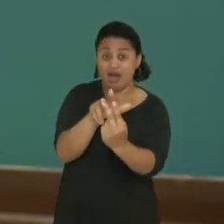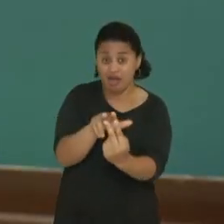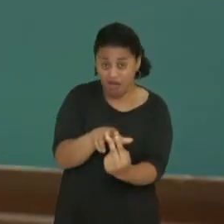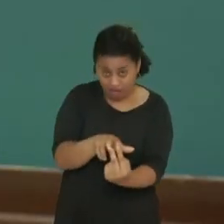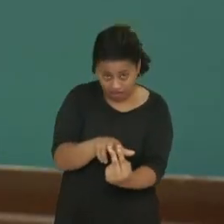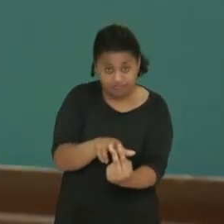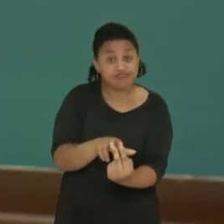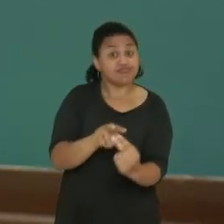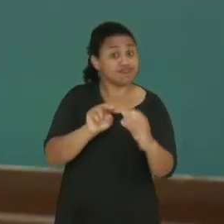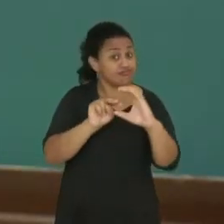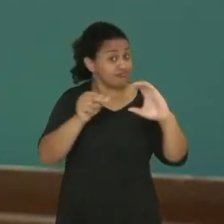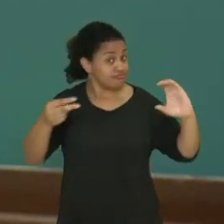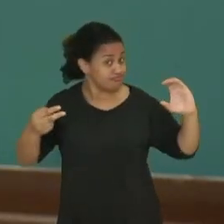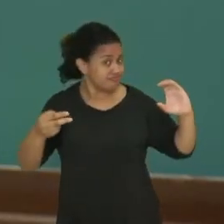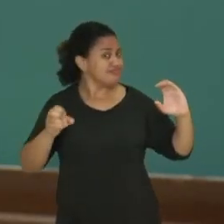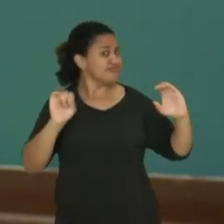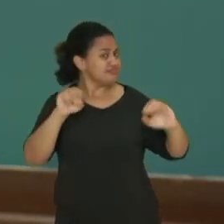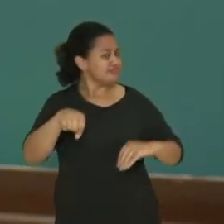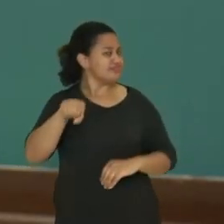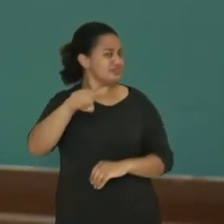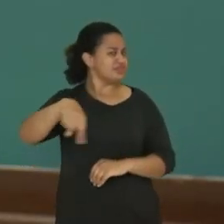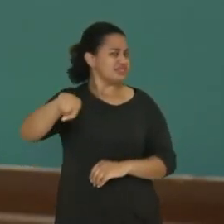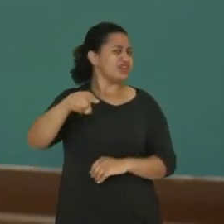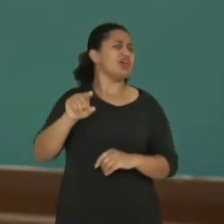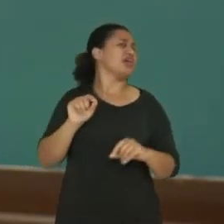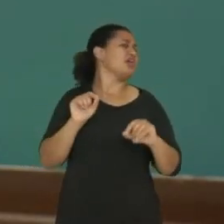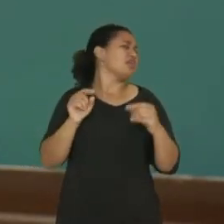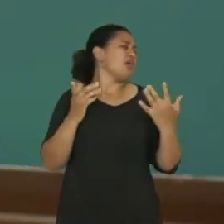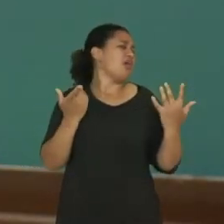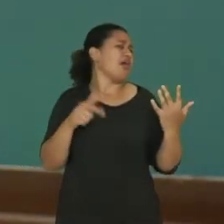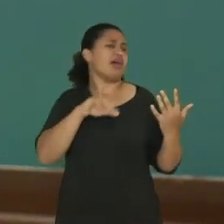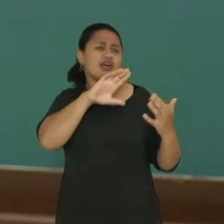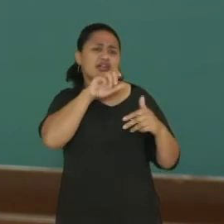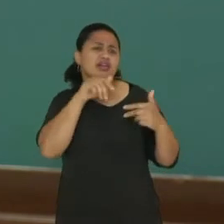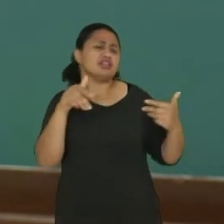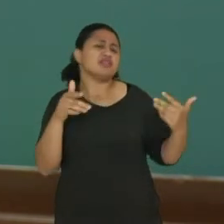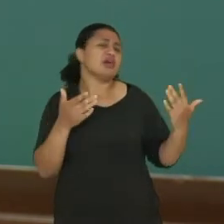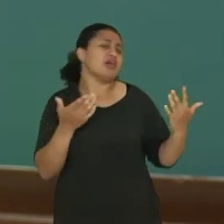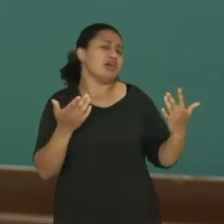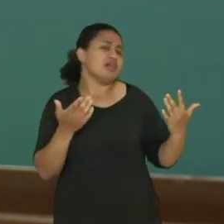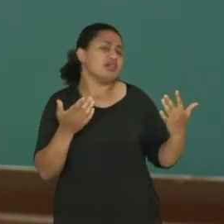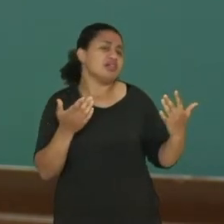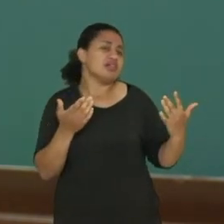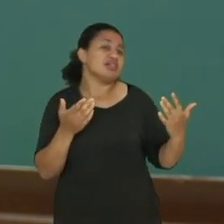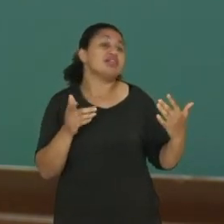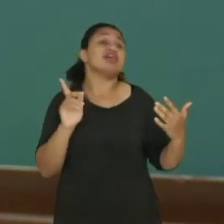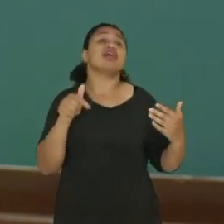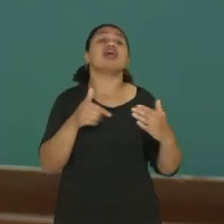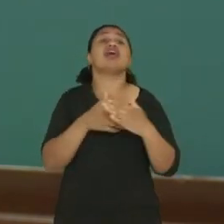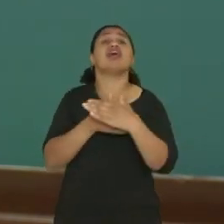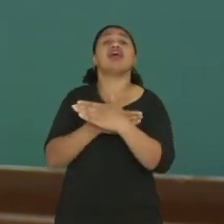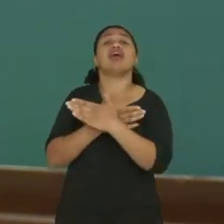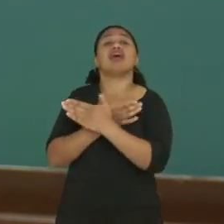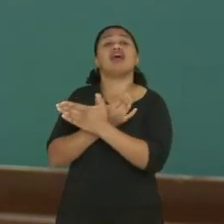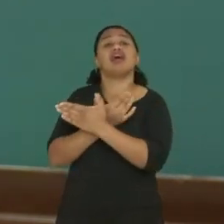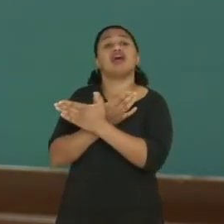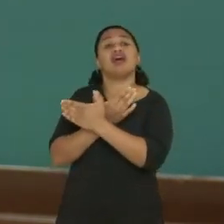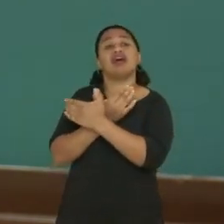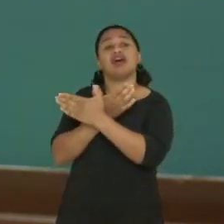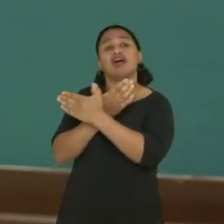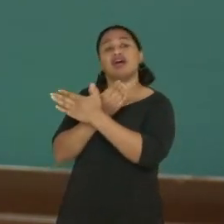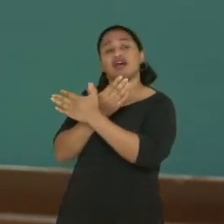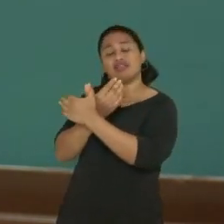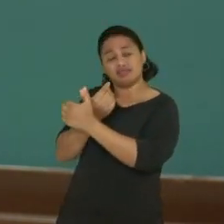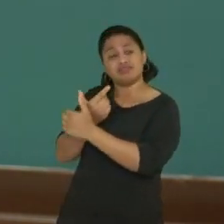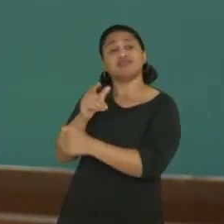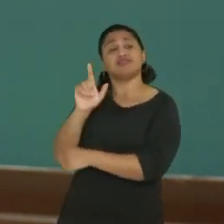pares de cromossomos. Vocês têm ideia de quem seria esse indivíduo? Vamos lá. É a borboleta Atlas Azul.